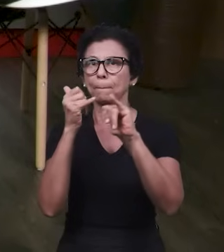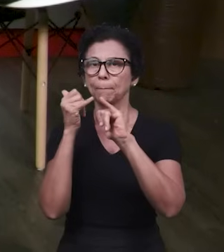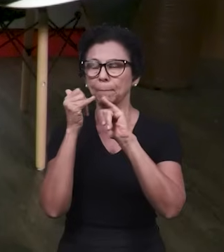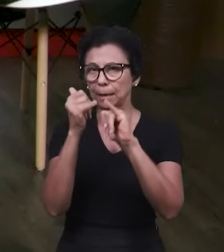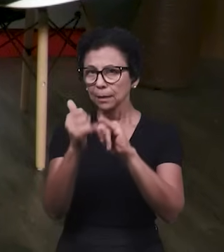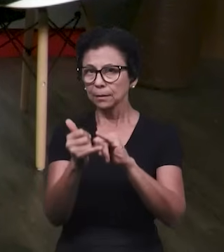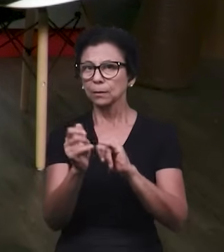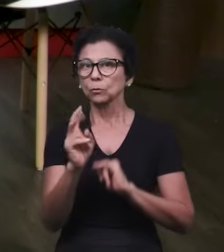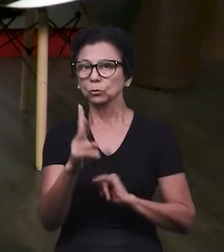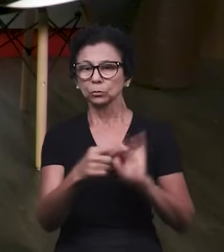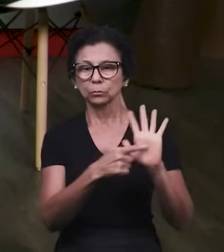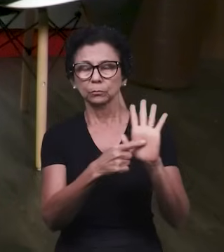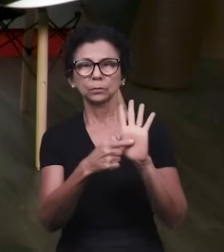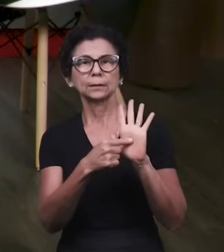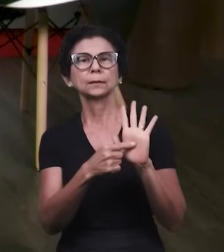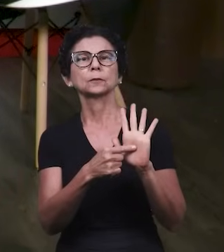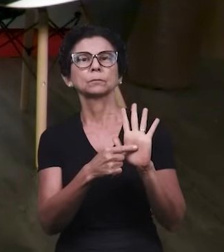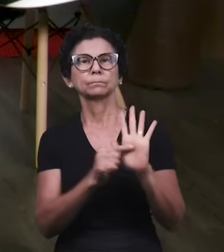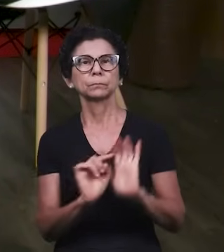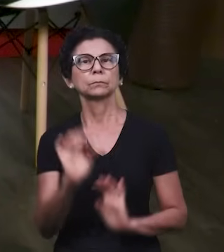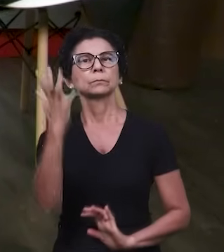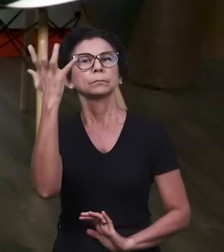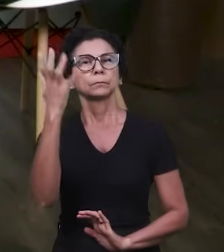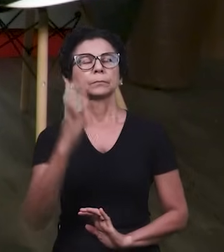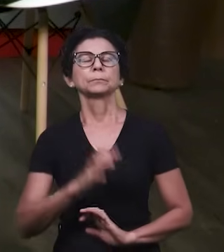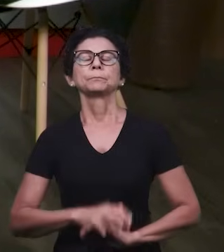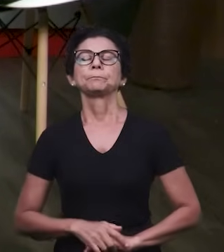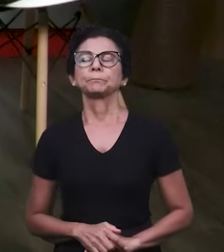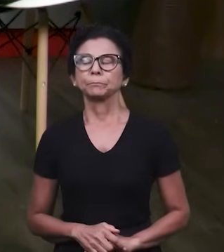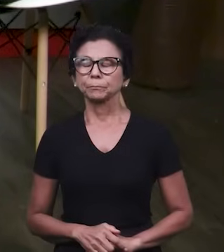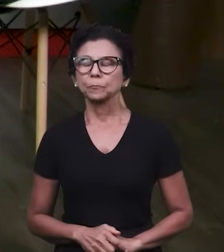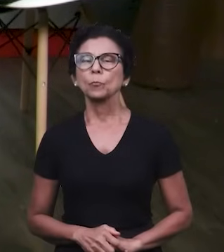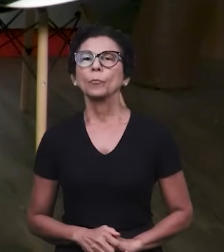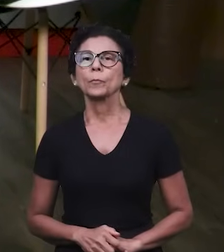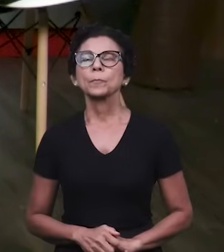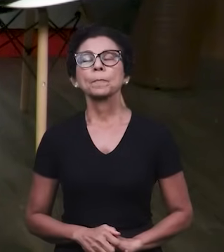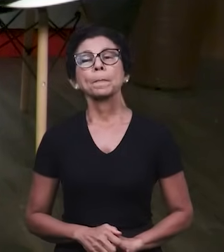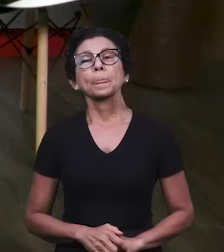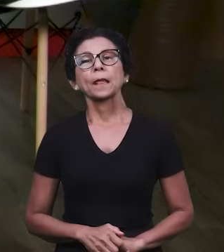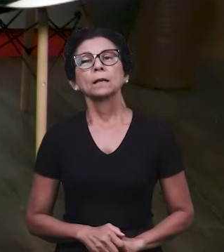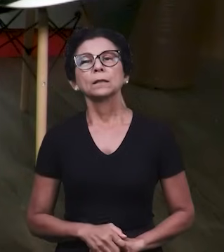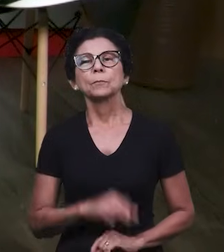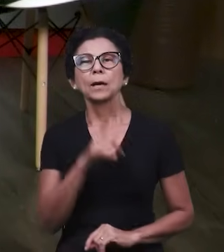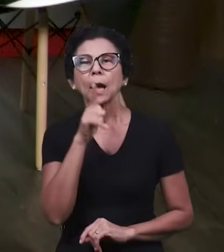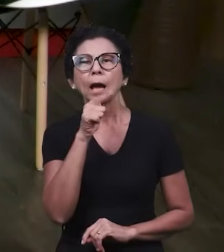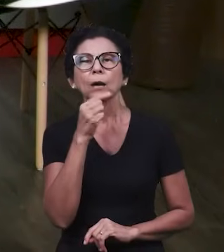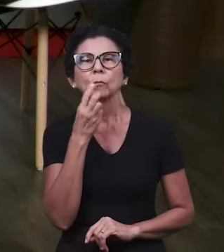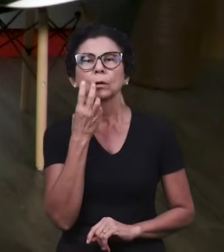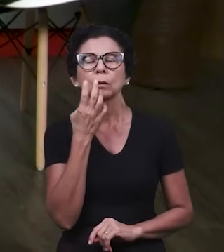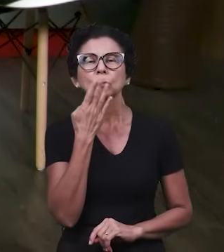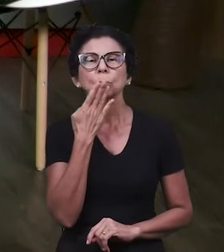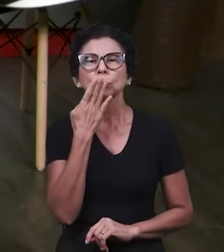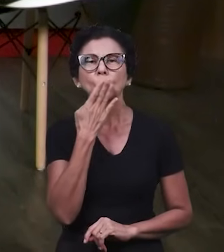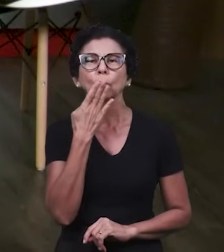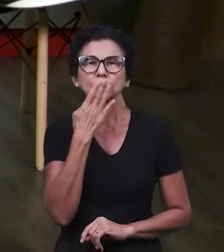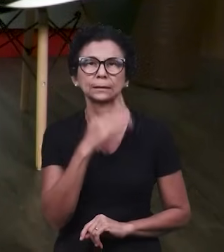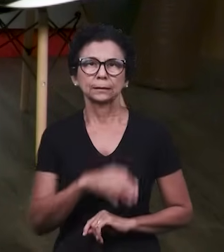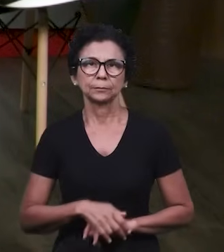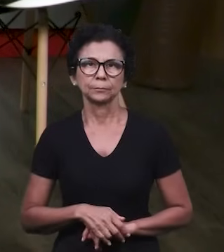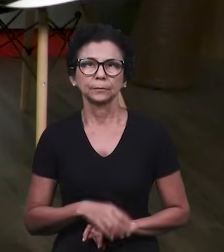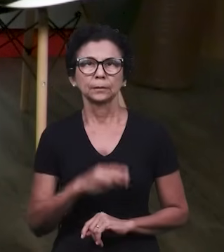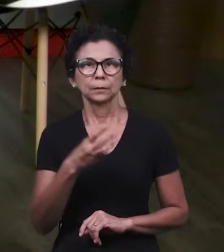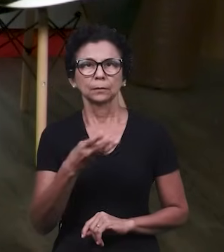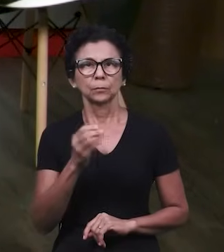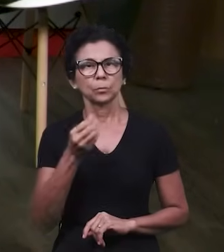sendo evidenciados. É isso mesmo. Aí você tem um terço da água doce no mundo. Todos os